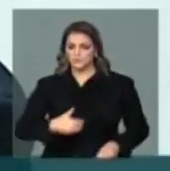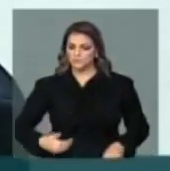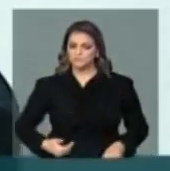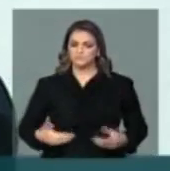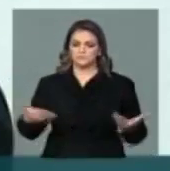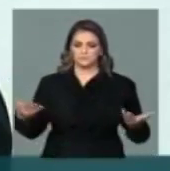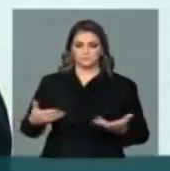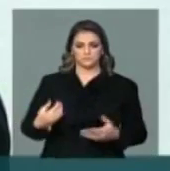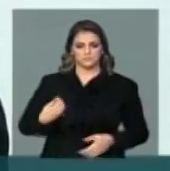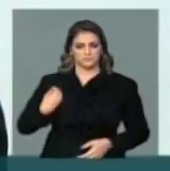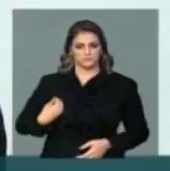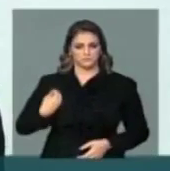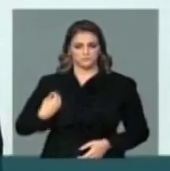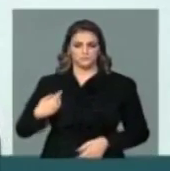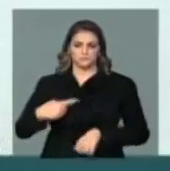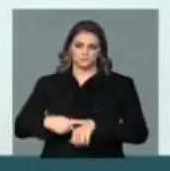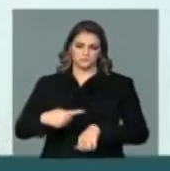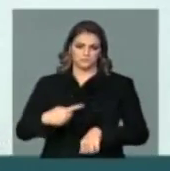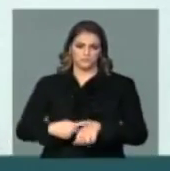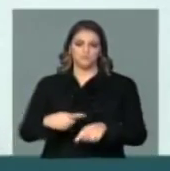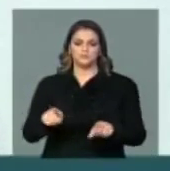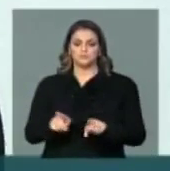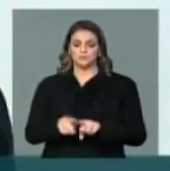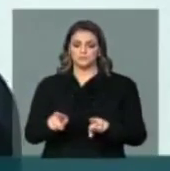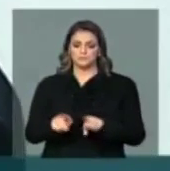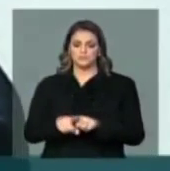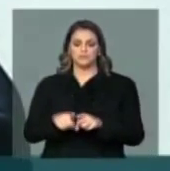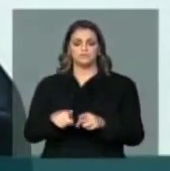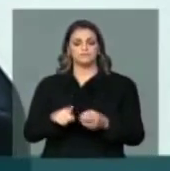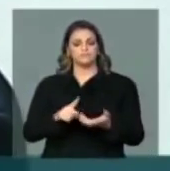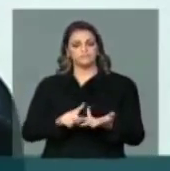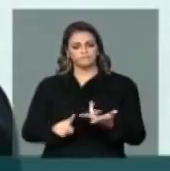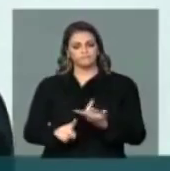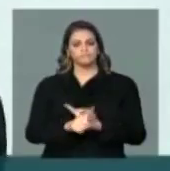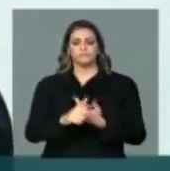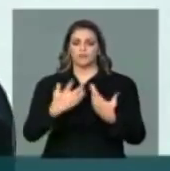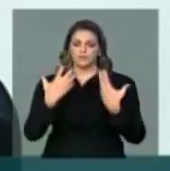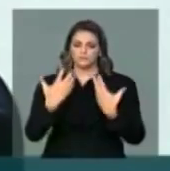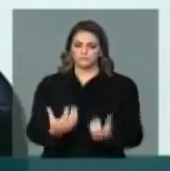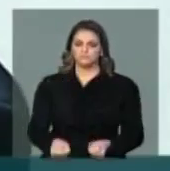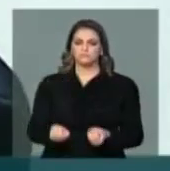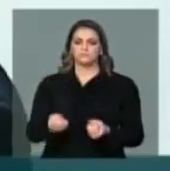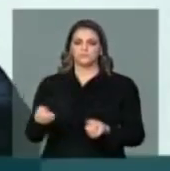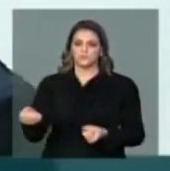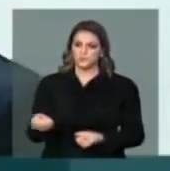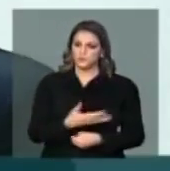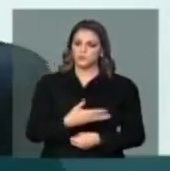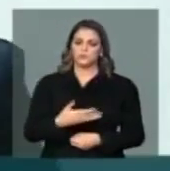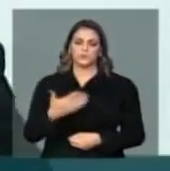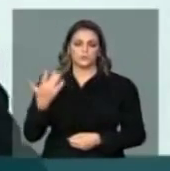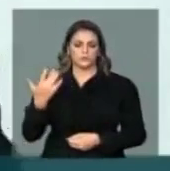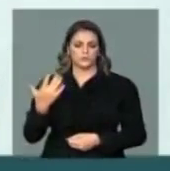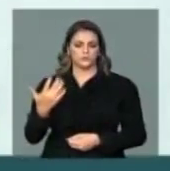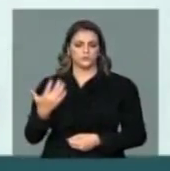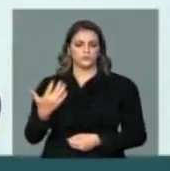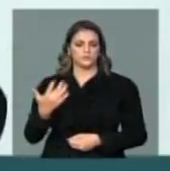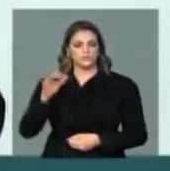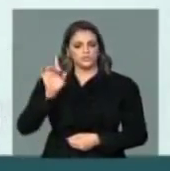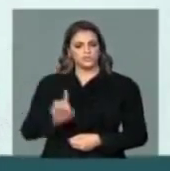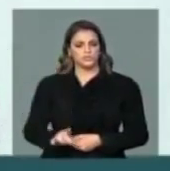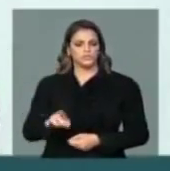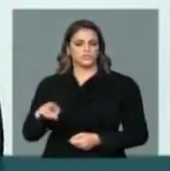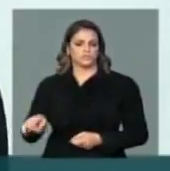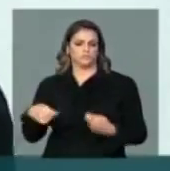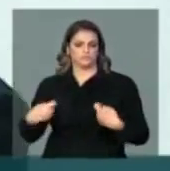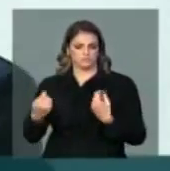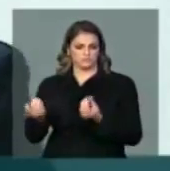nós temos governos democráticos que assumem esta agenda, mas mais do que isso é compreender nessa trajetória